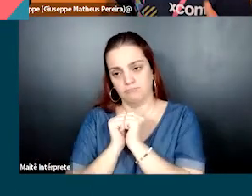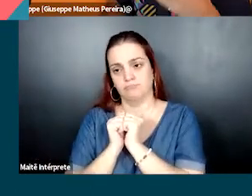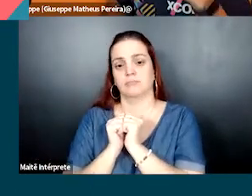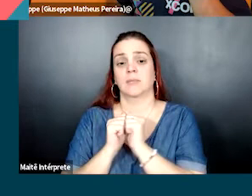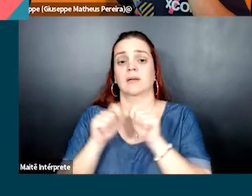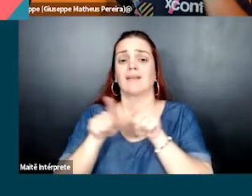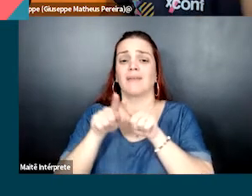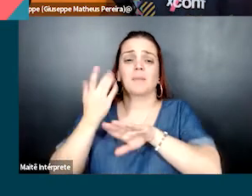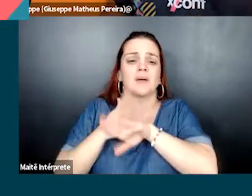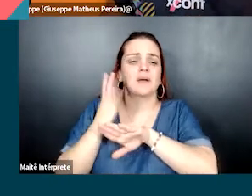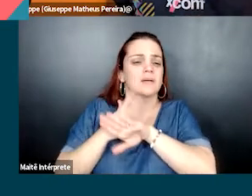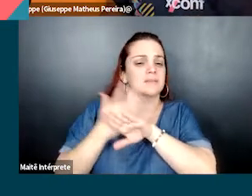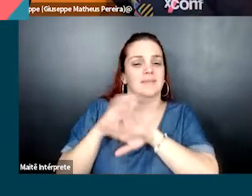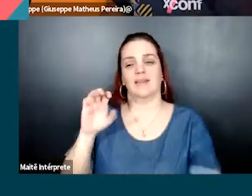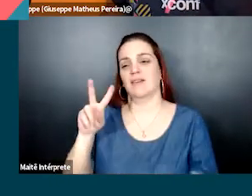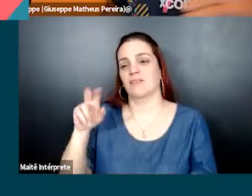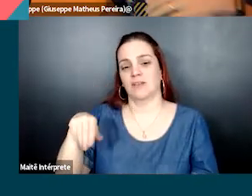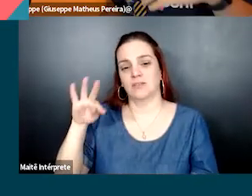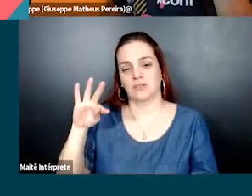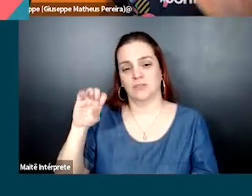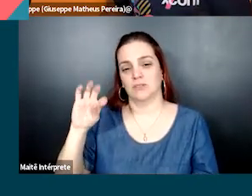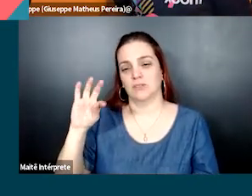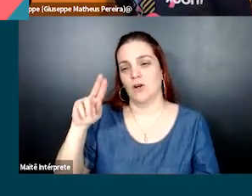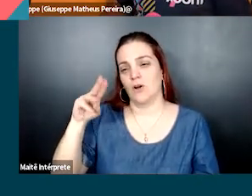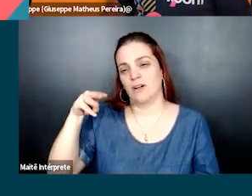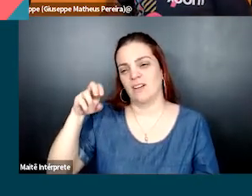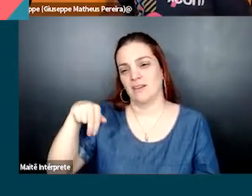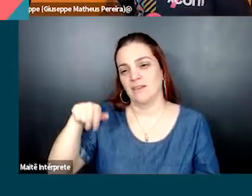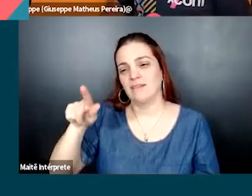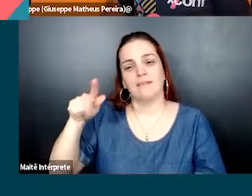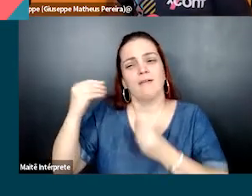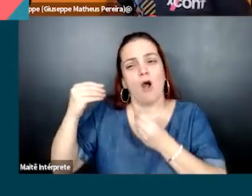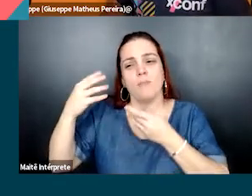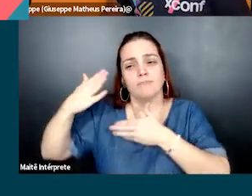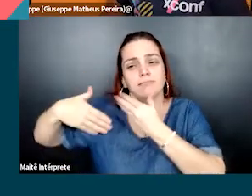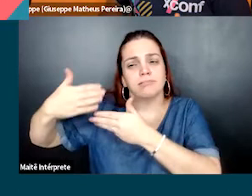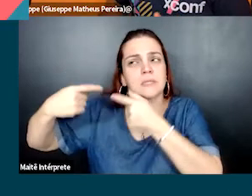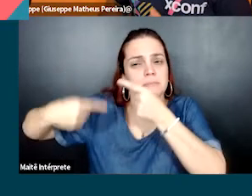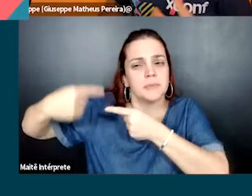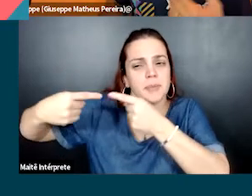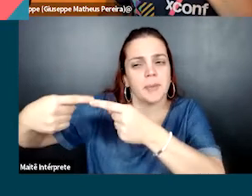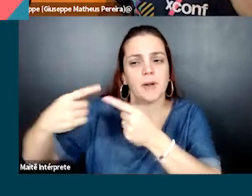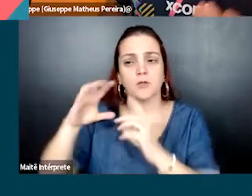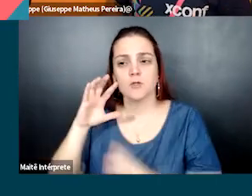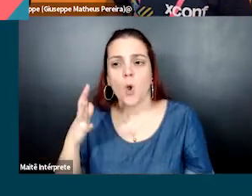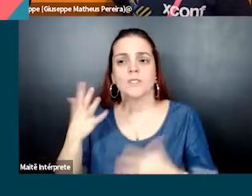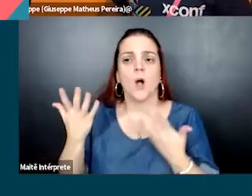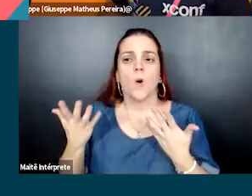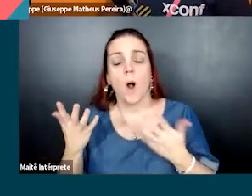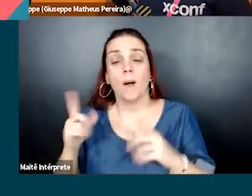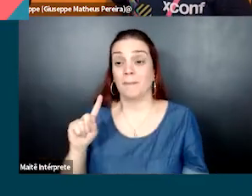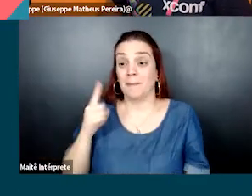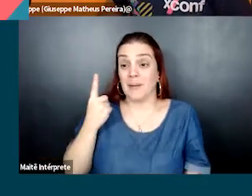coletivo. E pratique muito Event Storm e muito debate sobre a estrutura da solução. E um dos primeiros passos que vocês